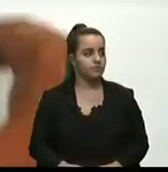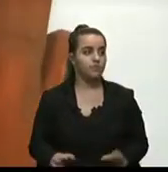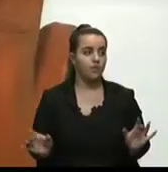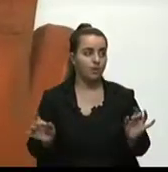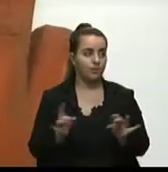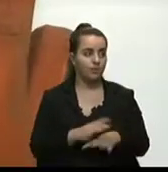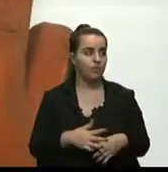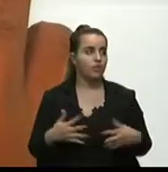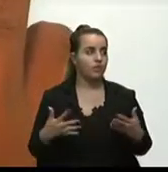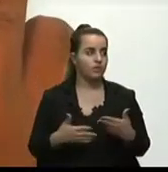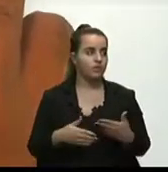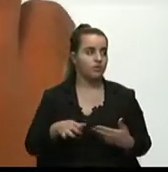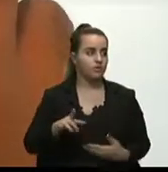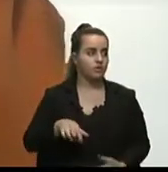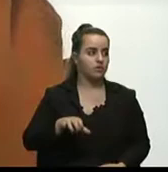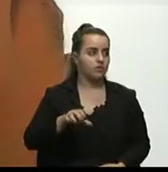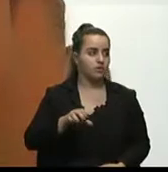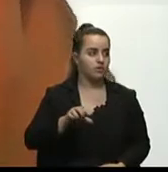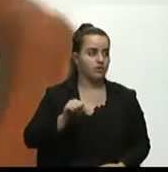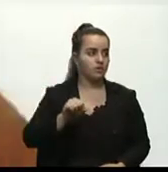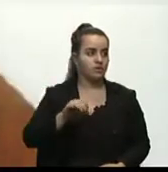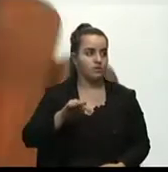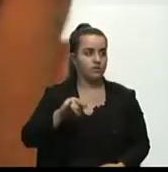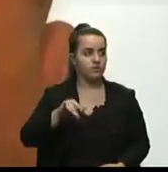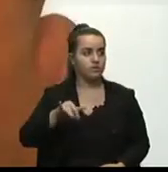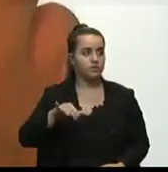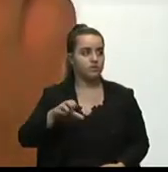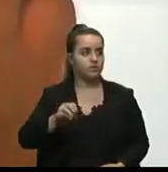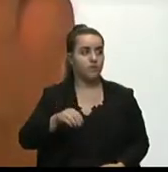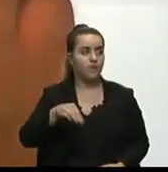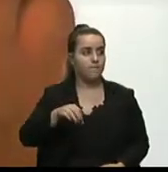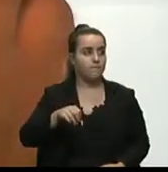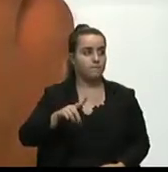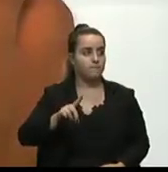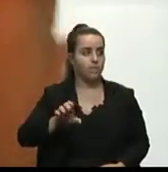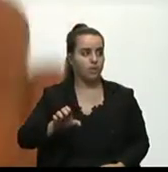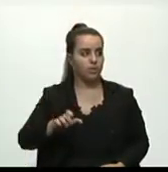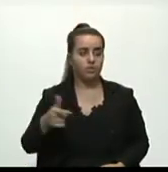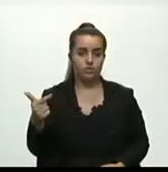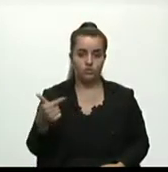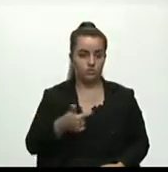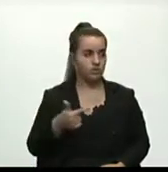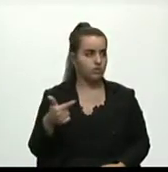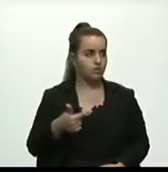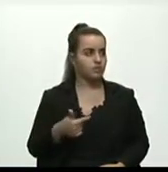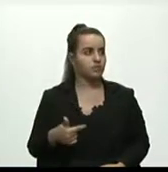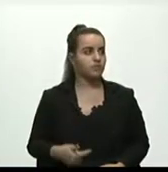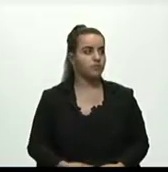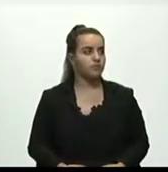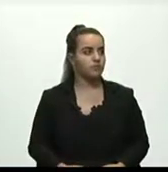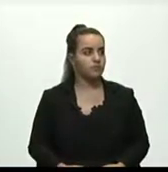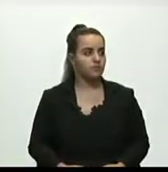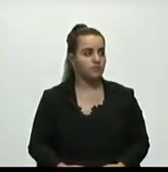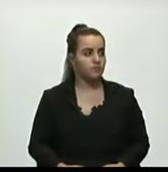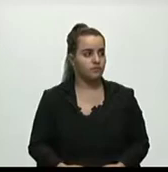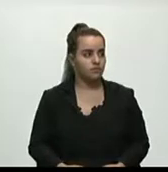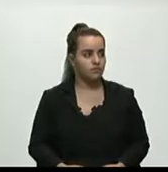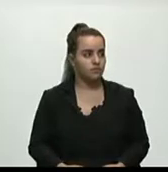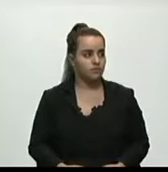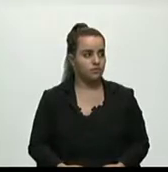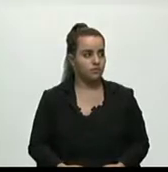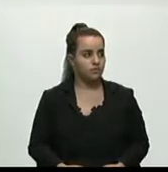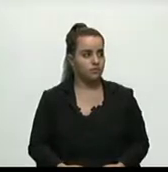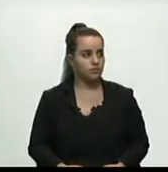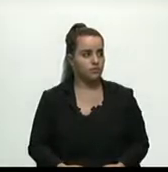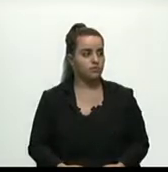agora vamos ativar o modo estatístico. Mod, escolha a opção 2, SD. Essa opção é o modo estatístico